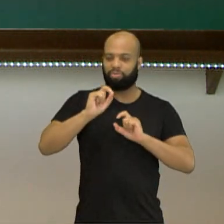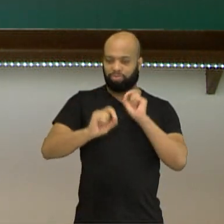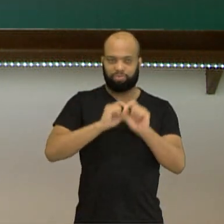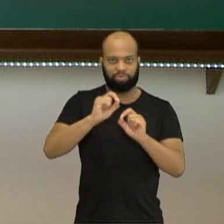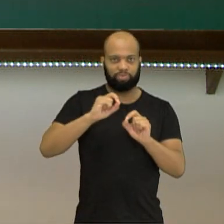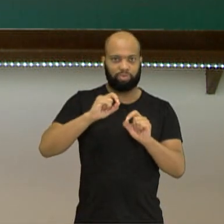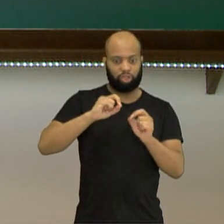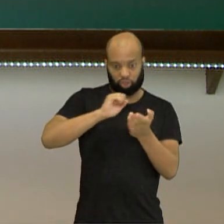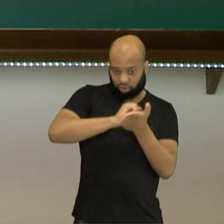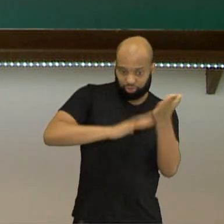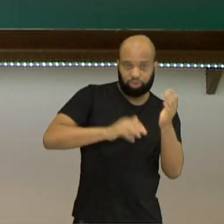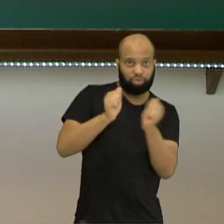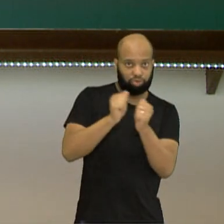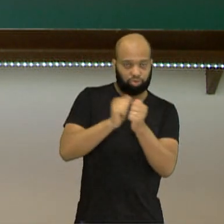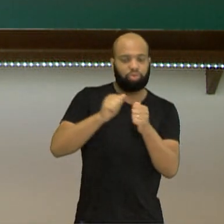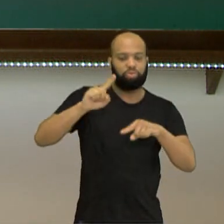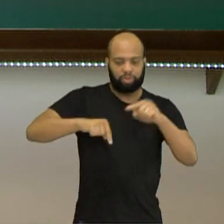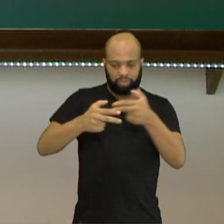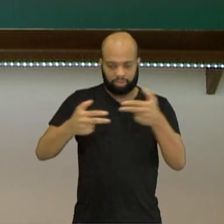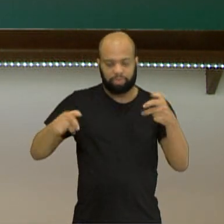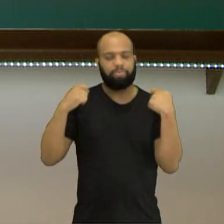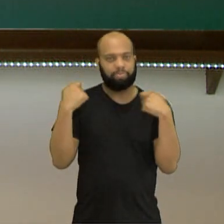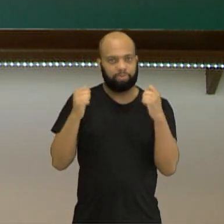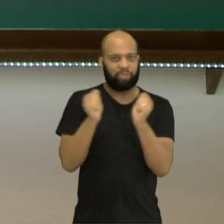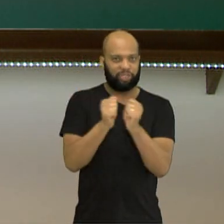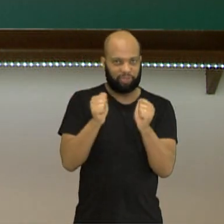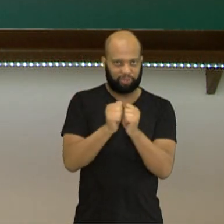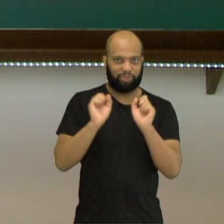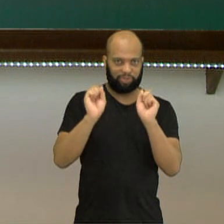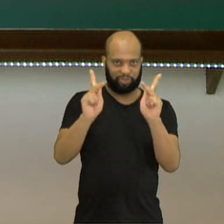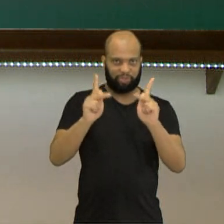seu lado, à sua disposição.